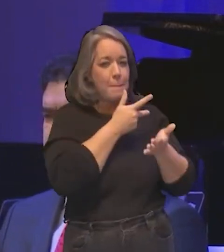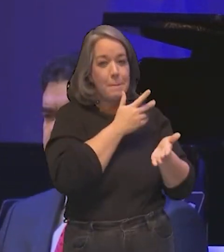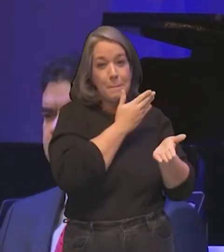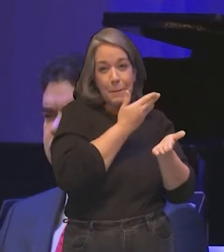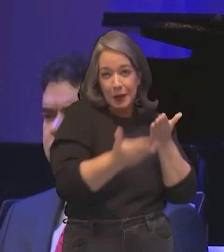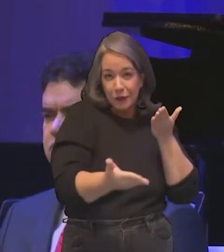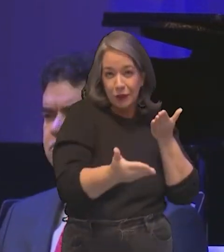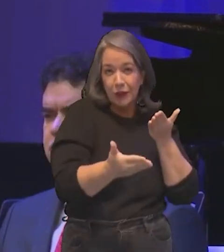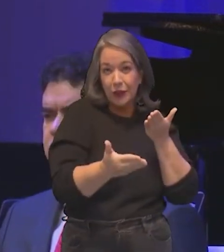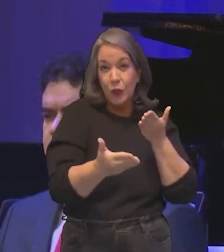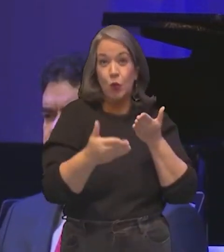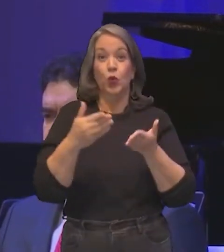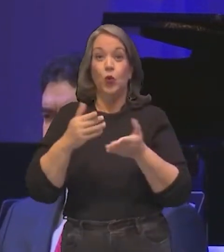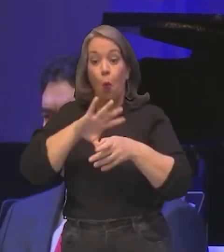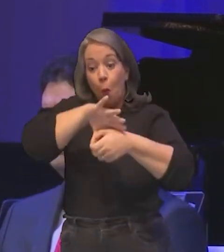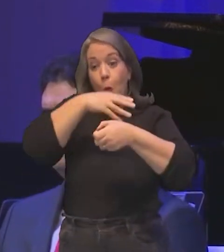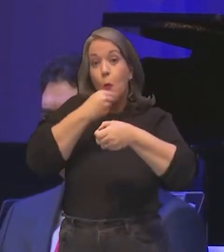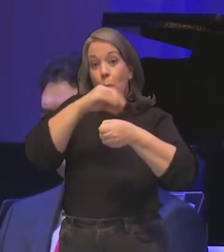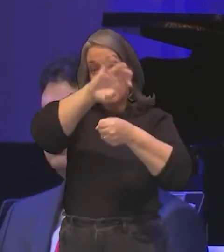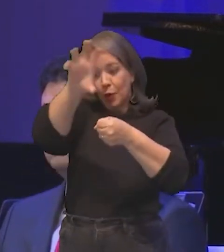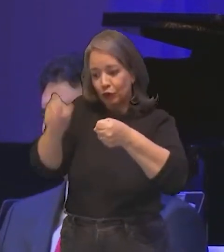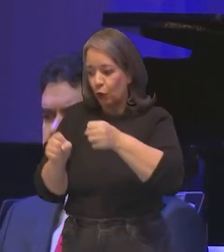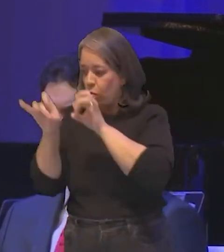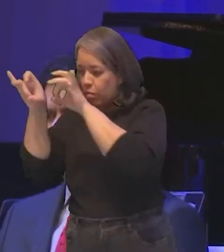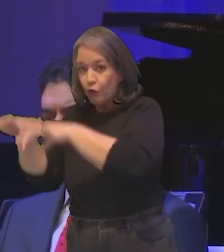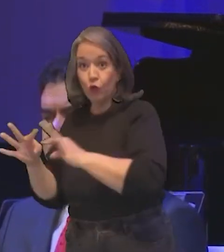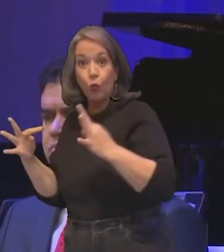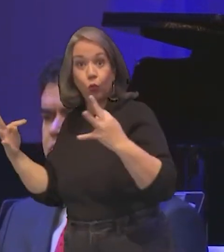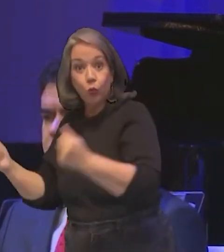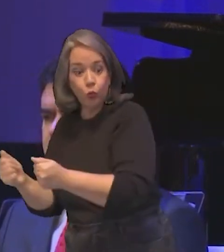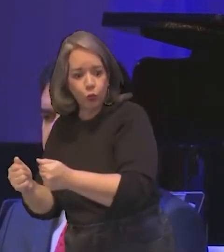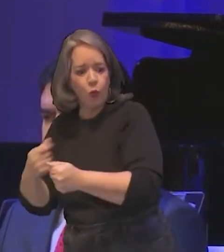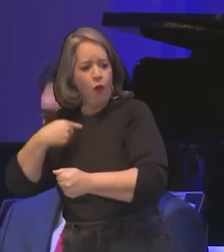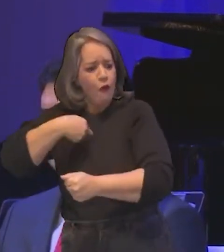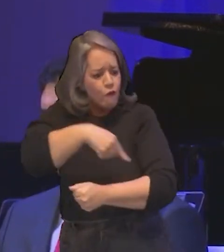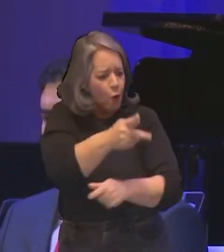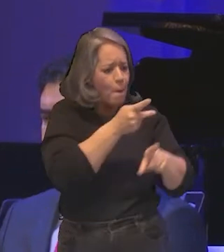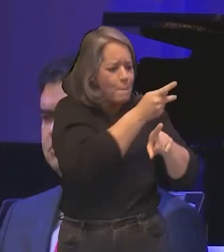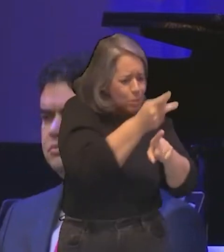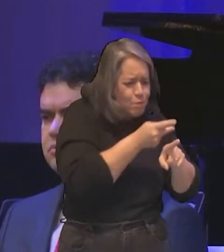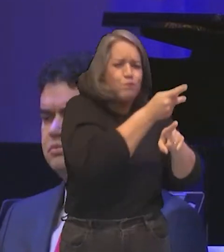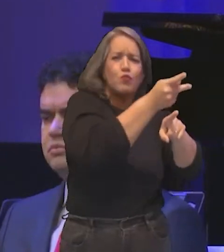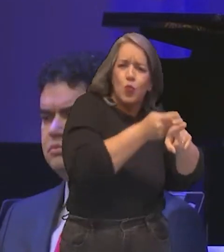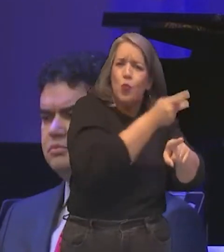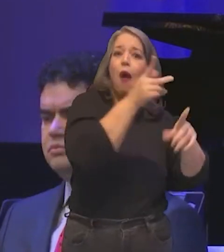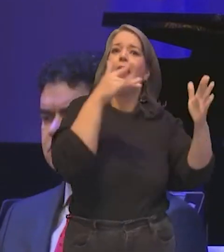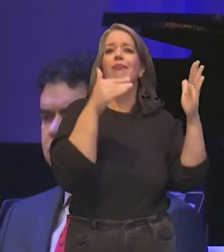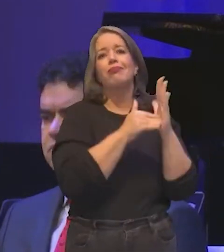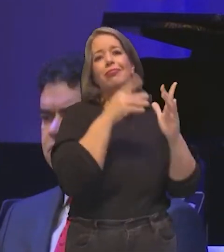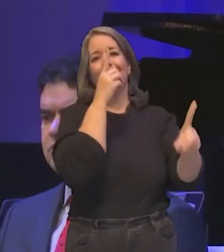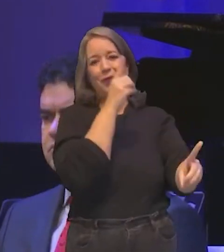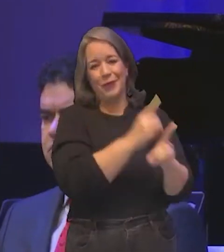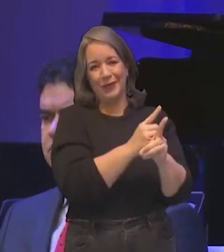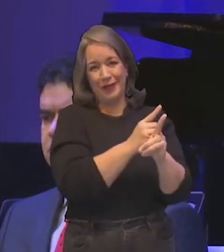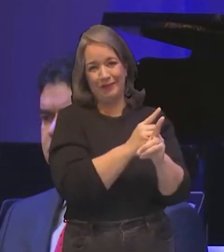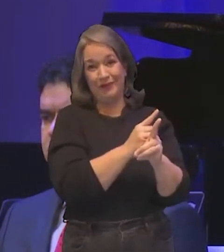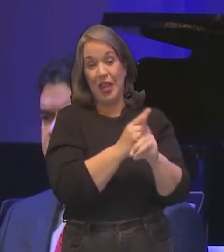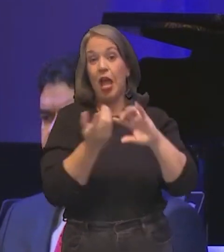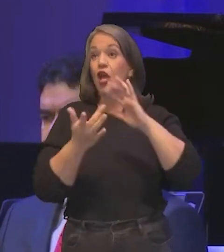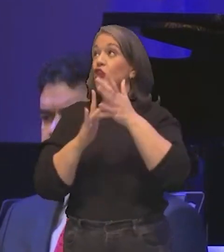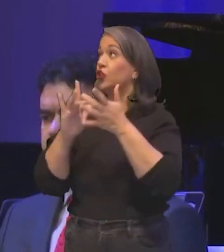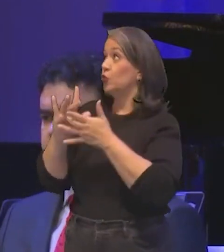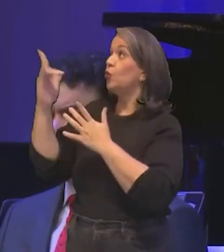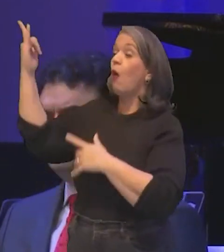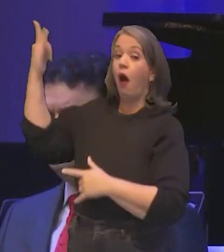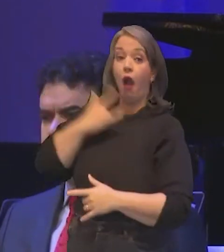Irmãos, o amor que Jesus tem por nós, ele não é um amor porque eu e você merecemos alguma coisa. Eu